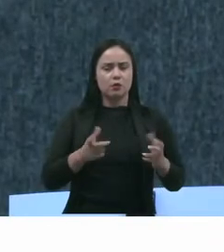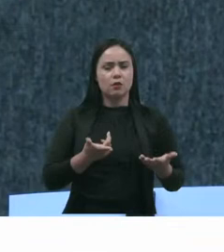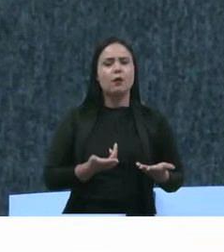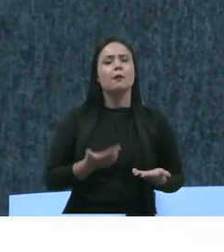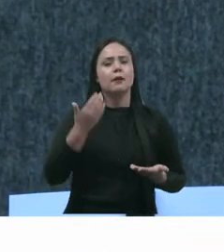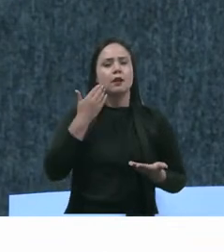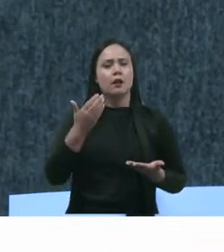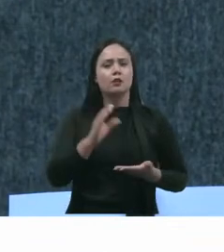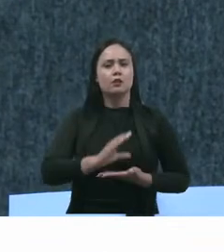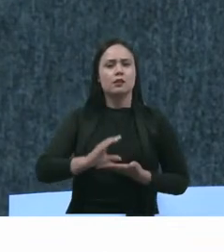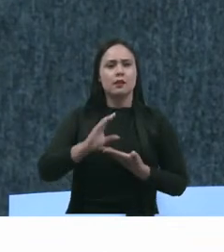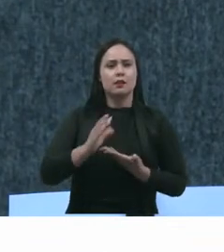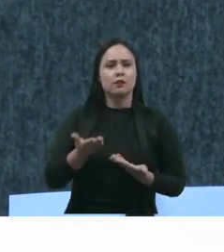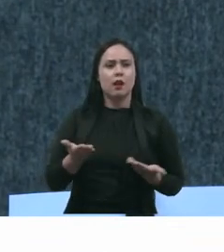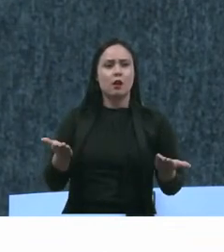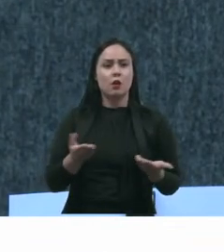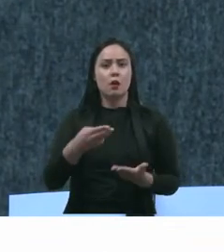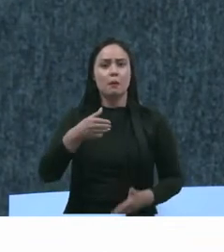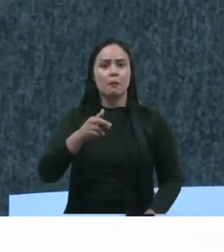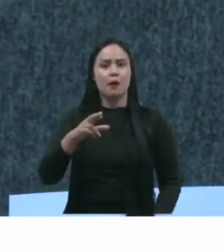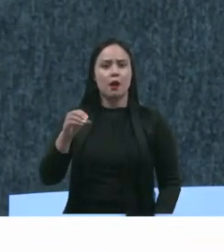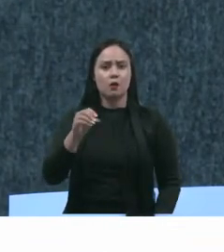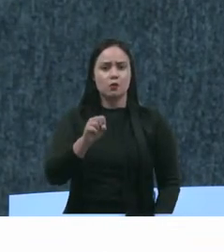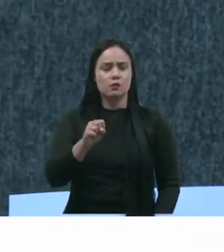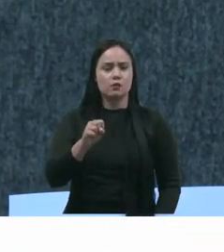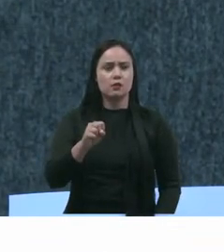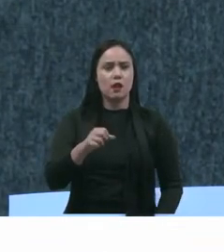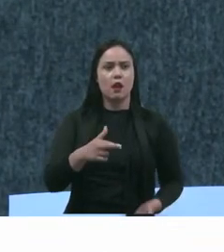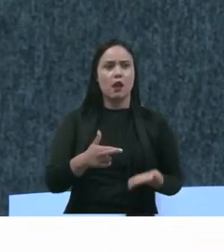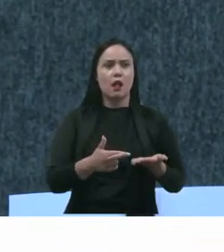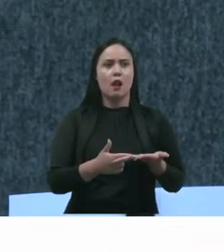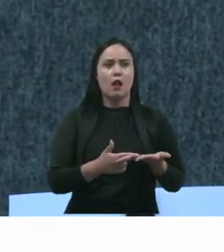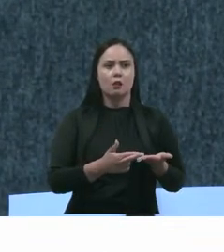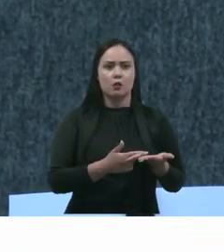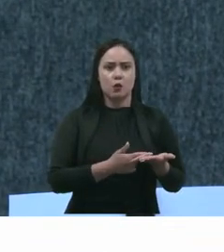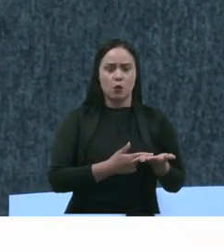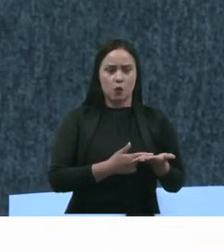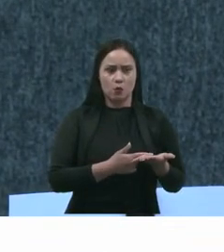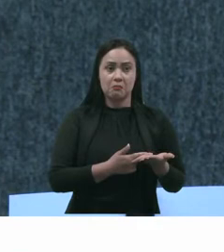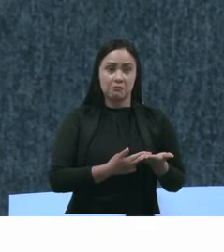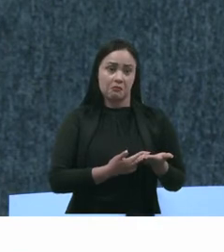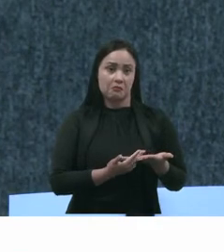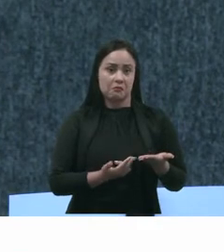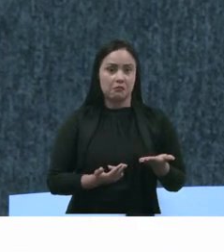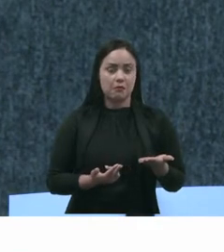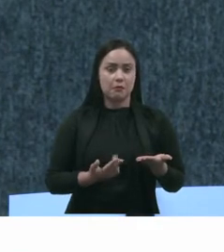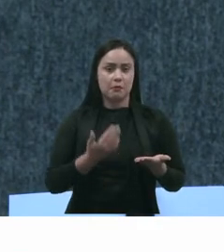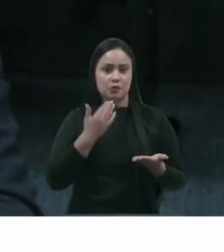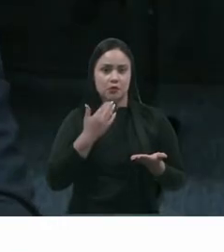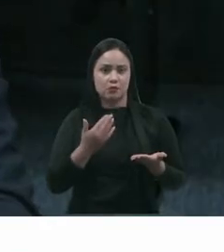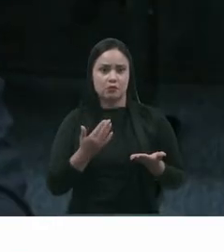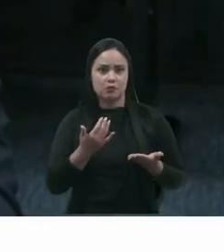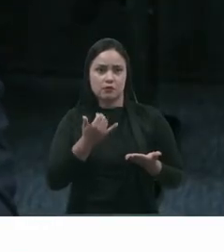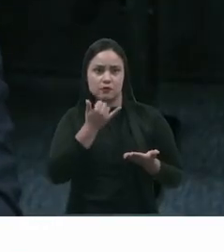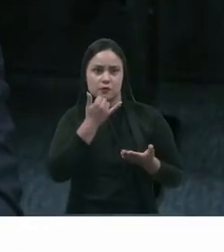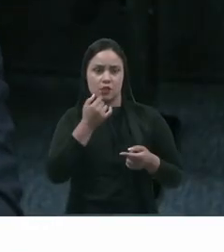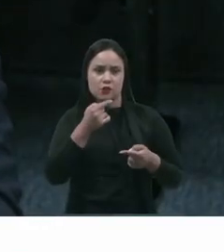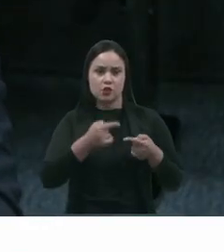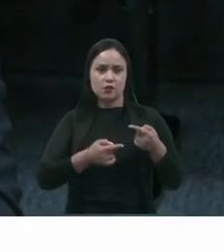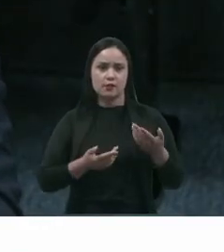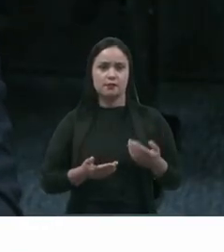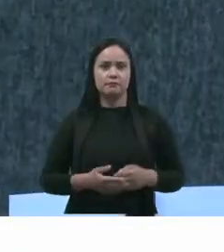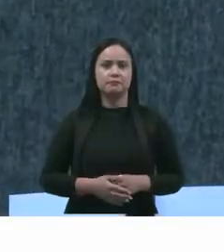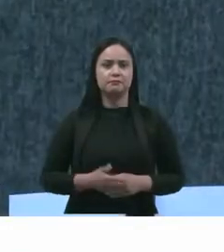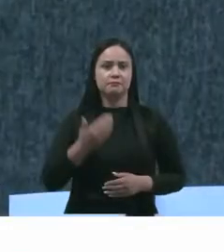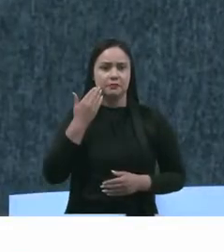Conselheiro Marcos Vinícius. Com o relator, presidente, pedindo venha a divergência.